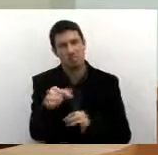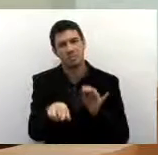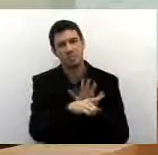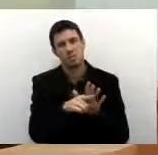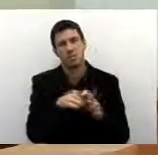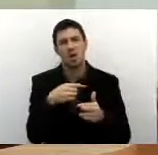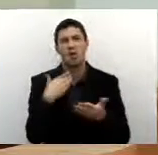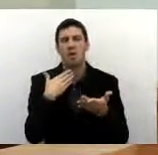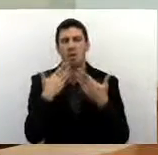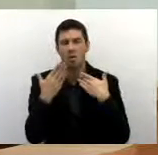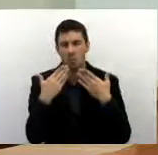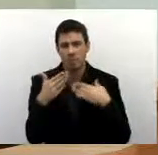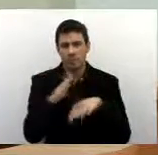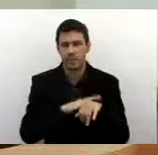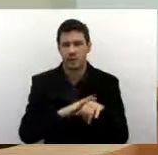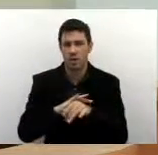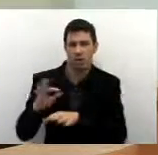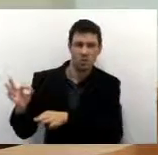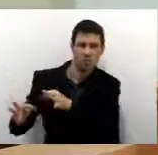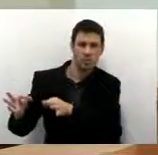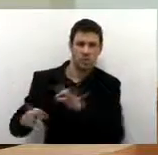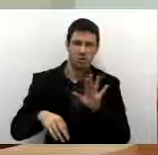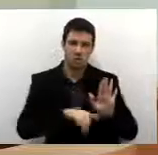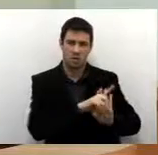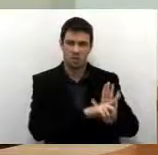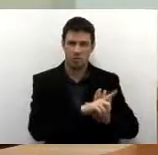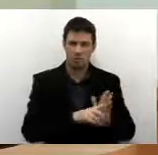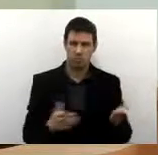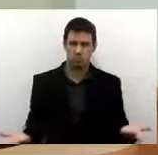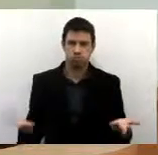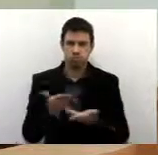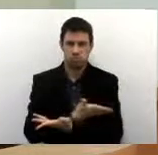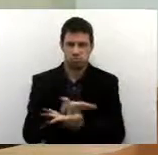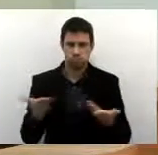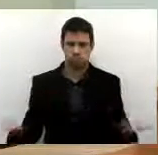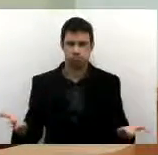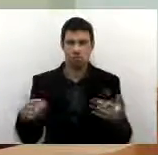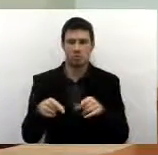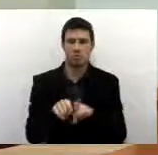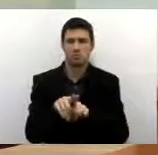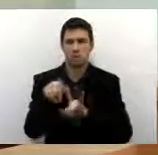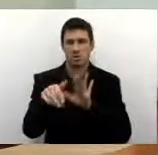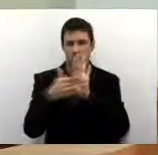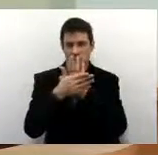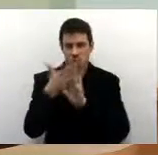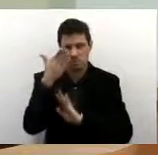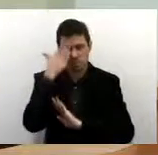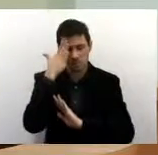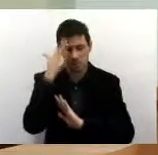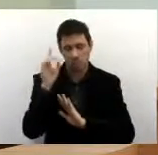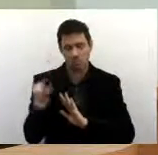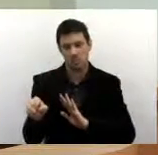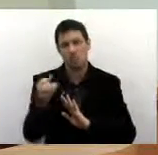interlocução entre executivo e legislativo, independente de cor partidária e de bandeira, Vossa Excelência mostra